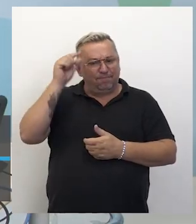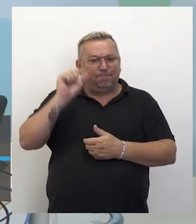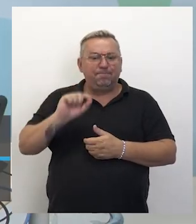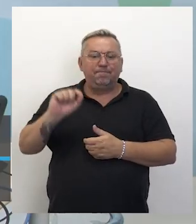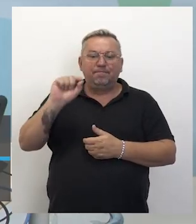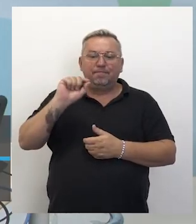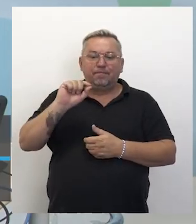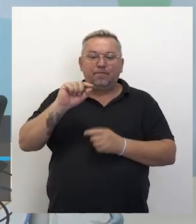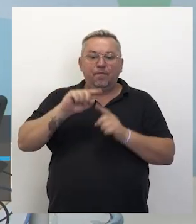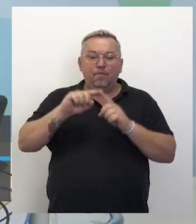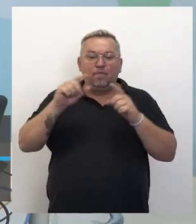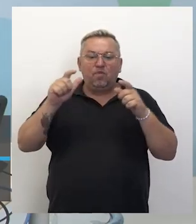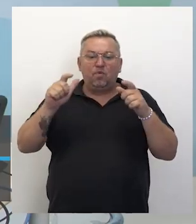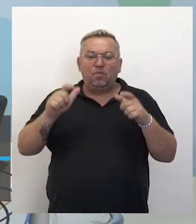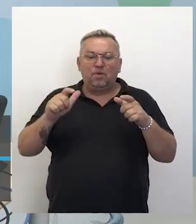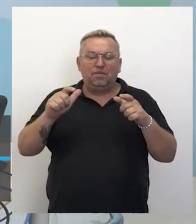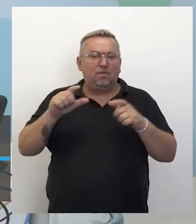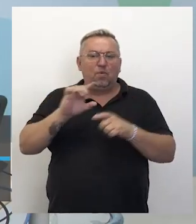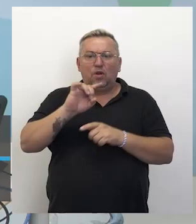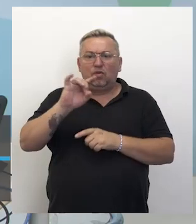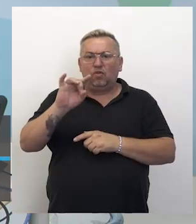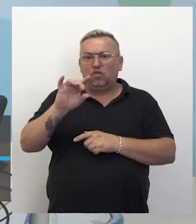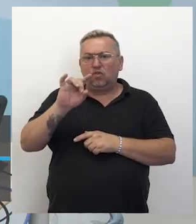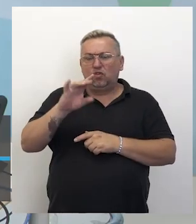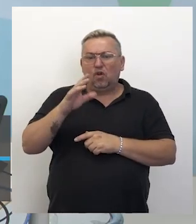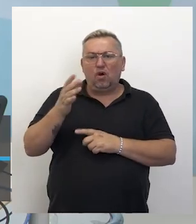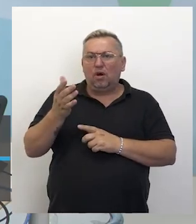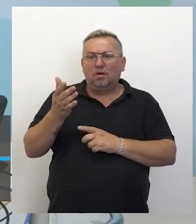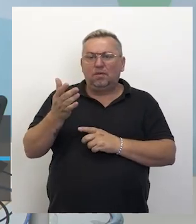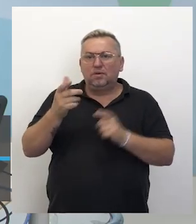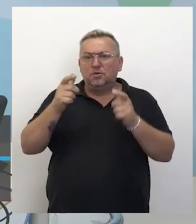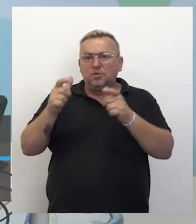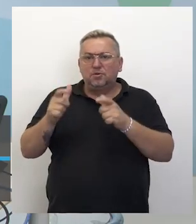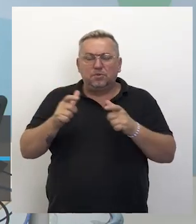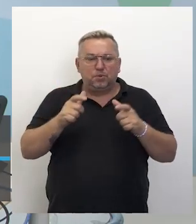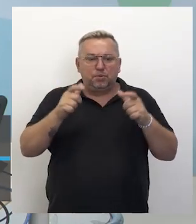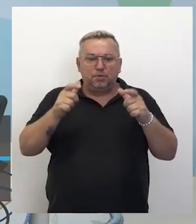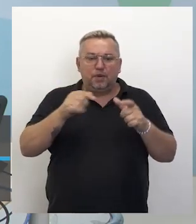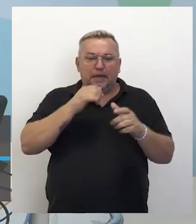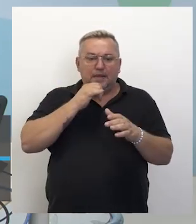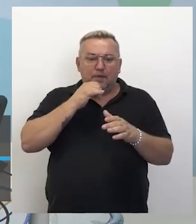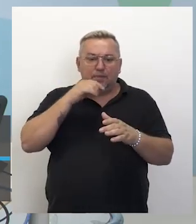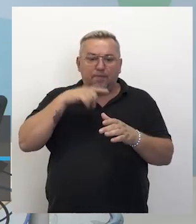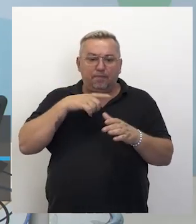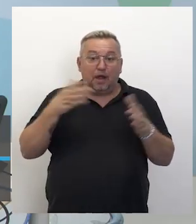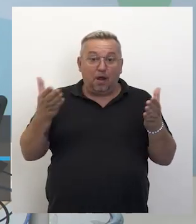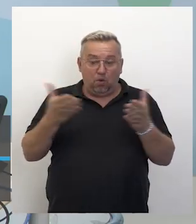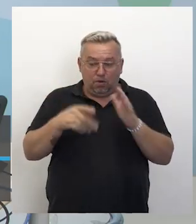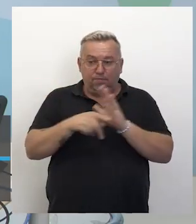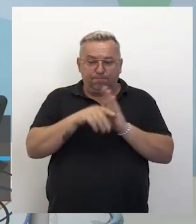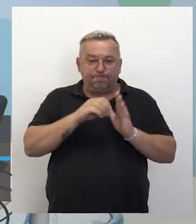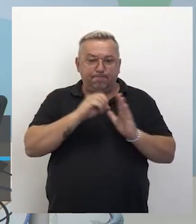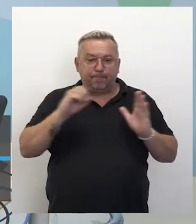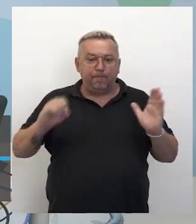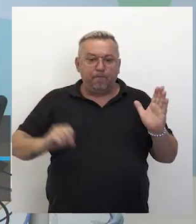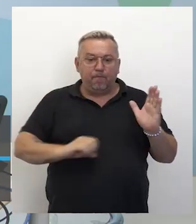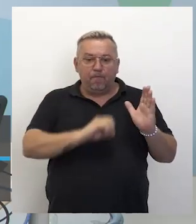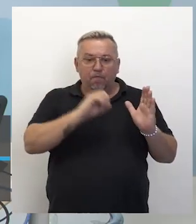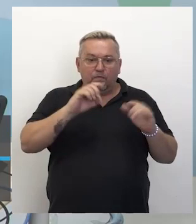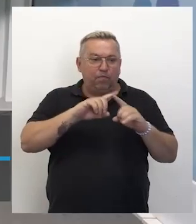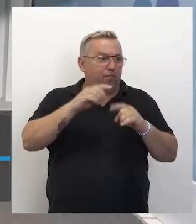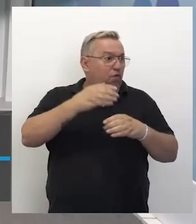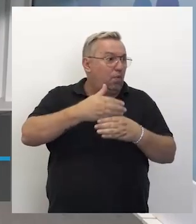Então, o espaço realmente não é só esse local físico. Por exemplo, a gente está aqui no estúdio, né? Mas o estúdio ele não é só